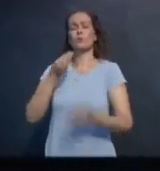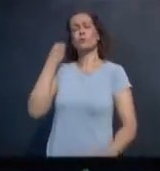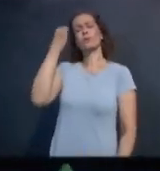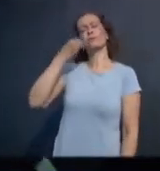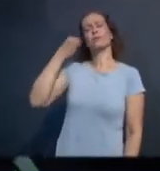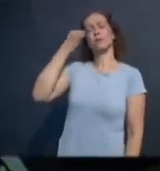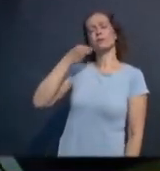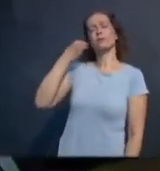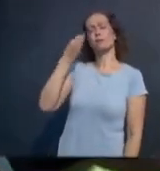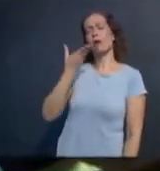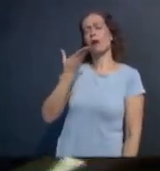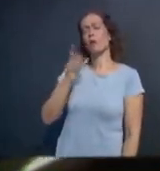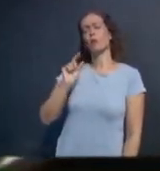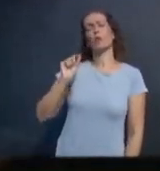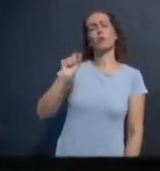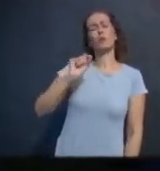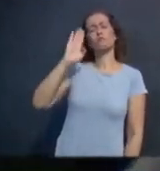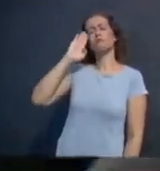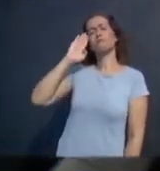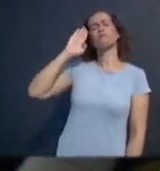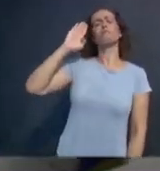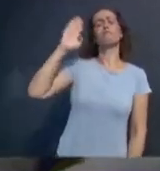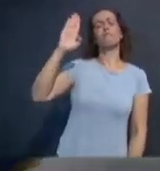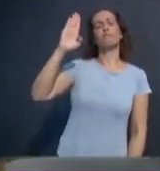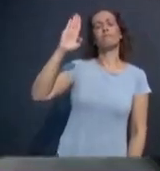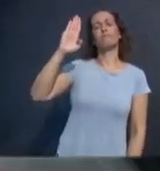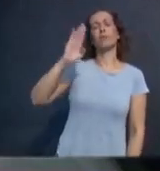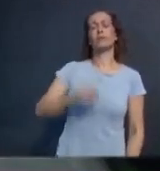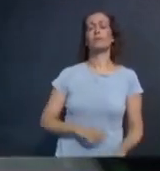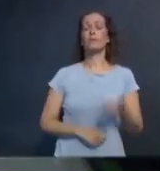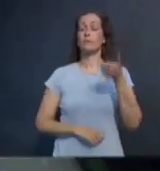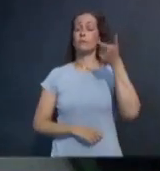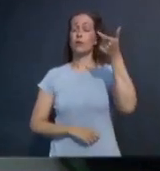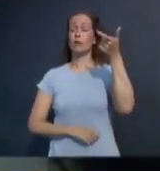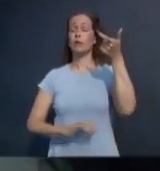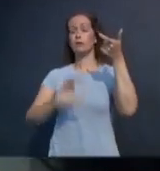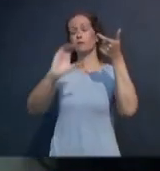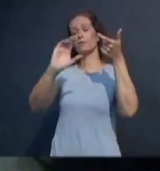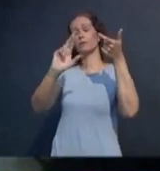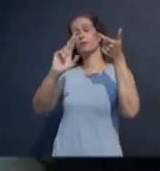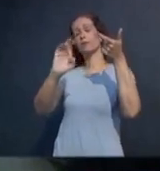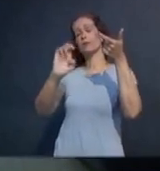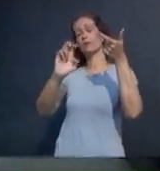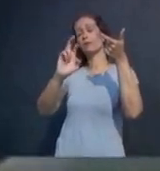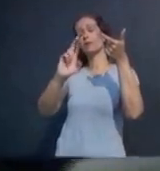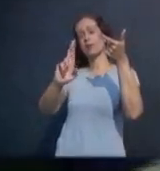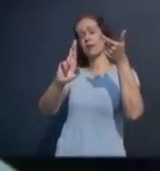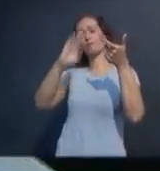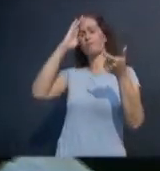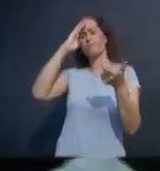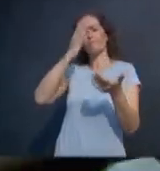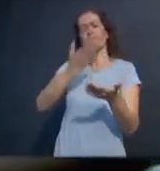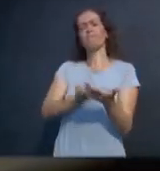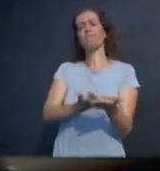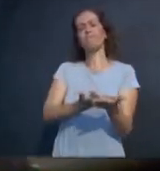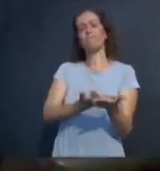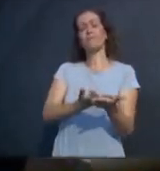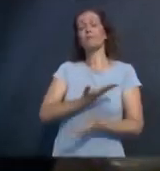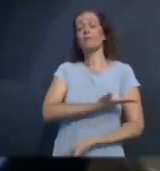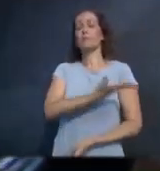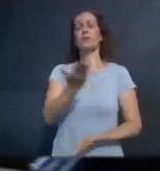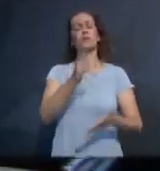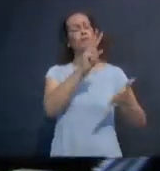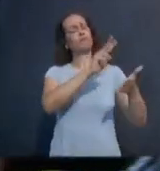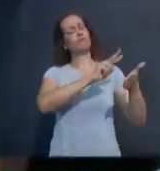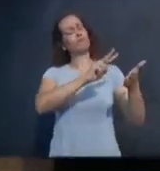a chave é exatamente o crer. É o crer. Por isso que quando você vai lendo